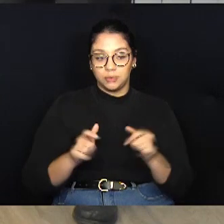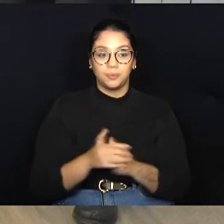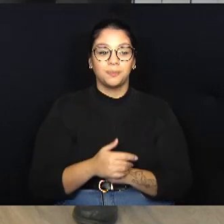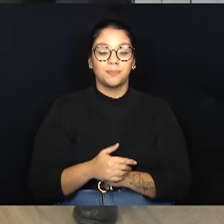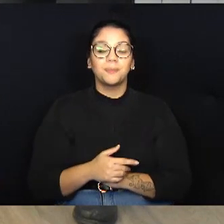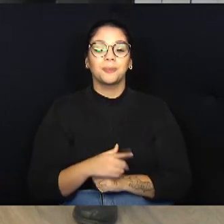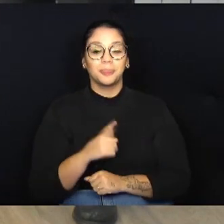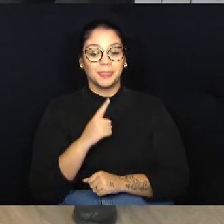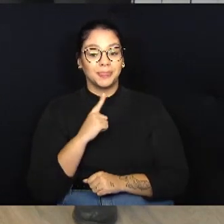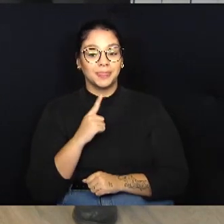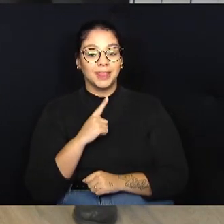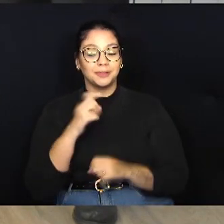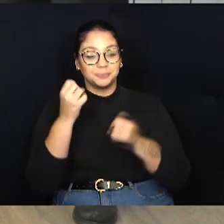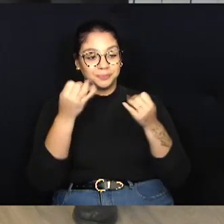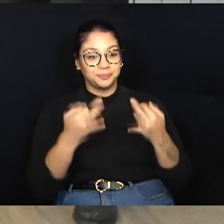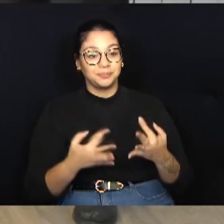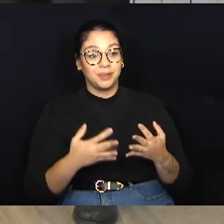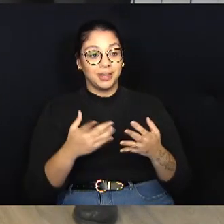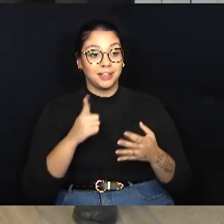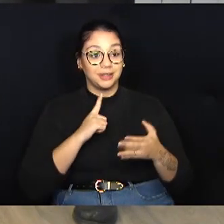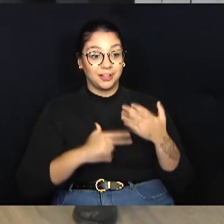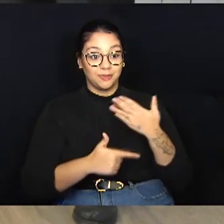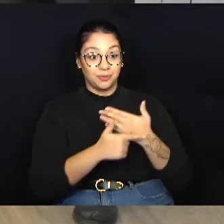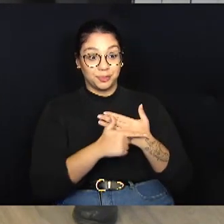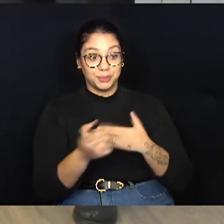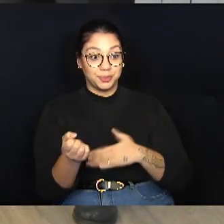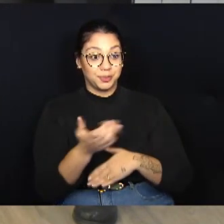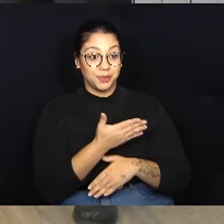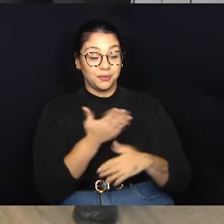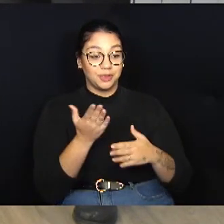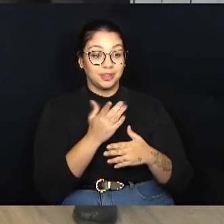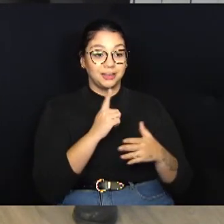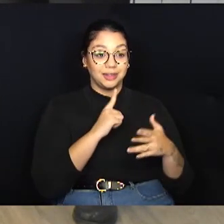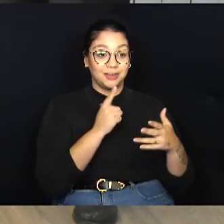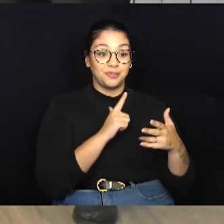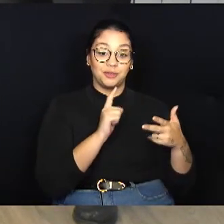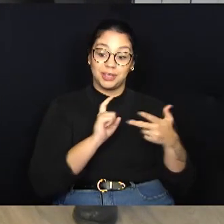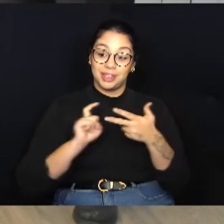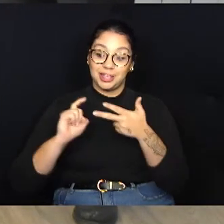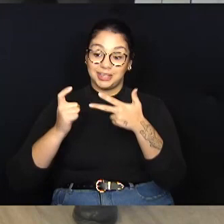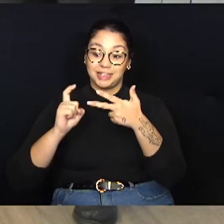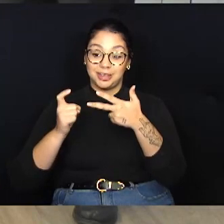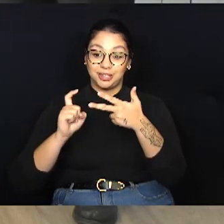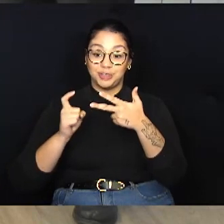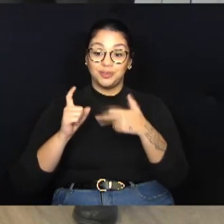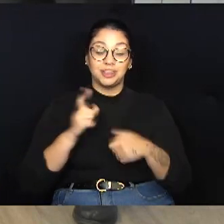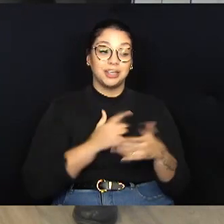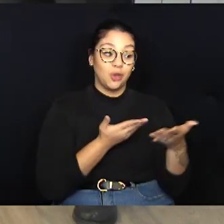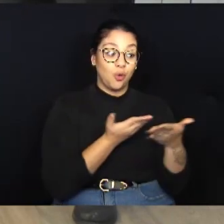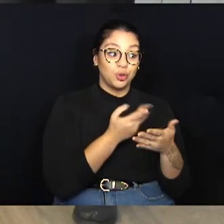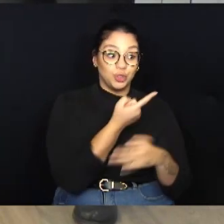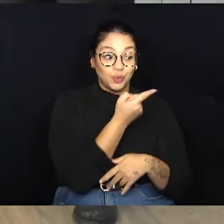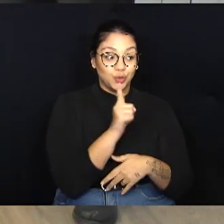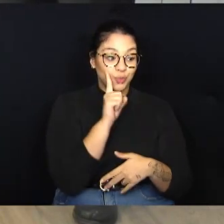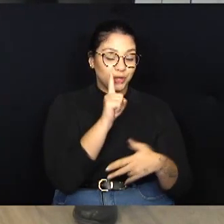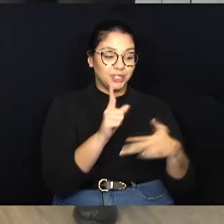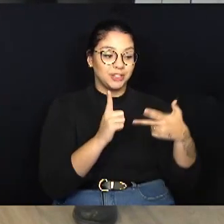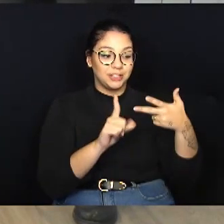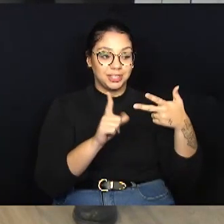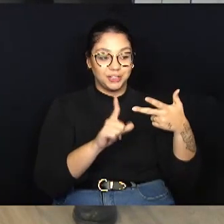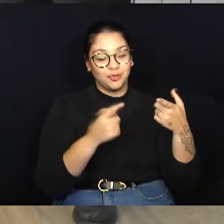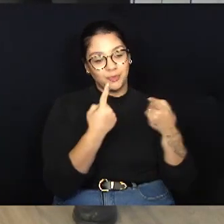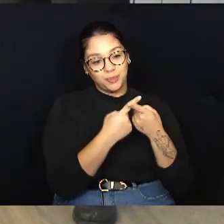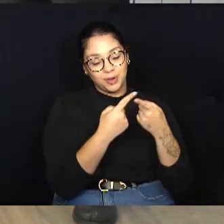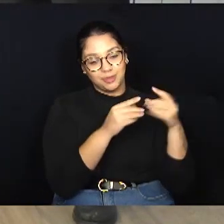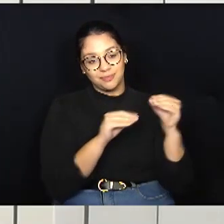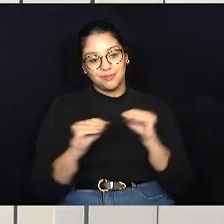do vereador Professor Alberto, que está indo para o Executivo, por isso que a gente fala que é o último dia de mandato. Antes de